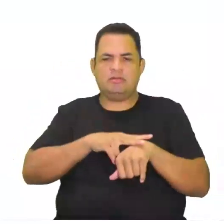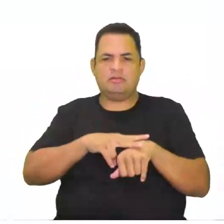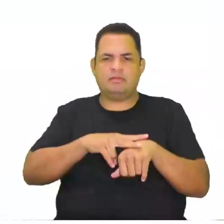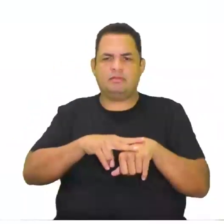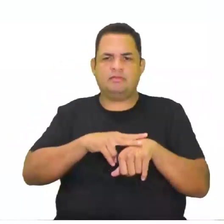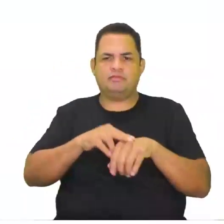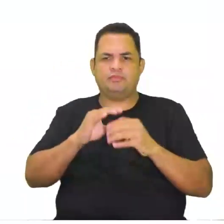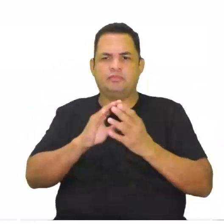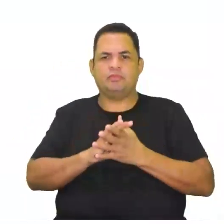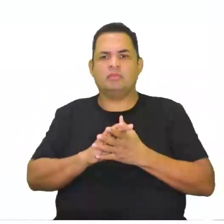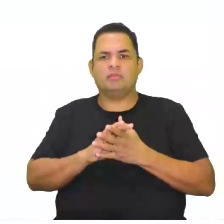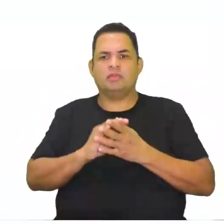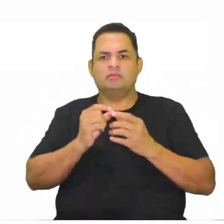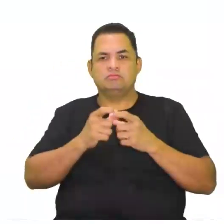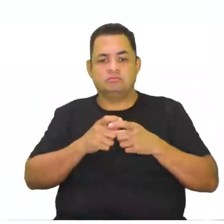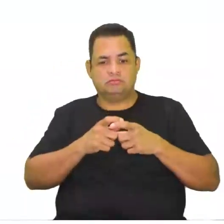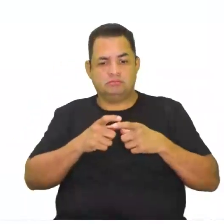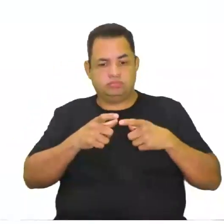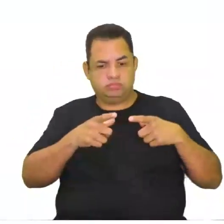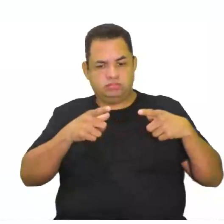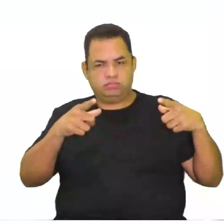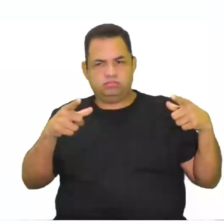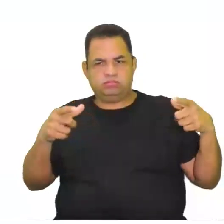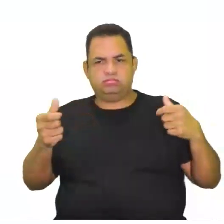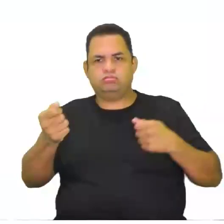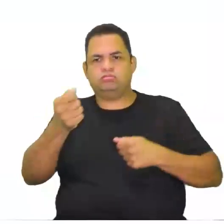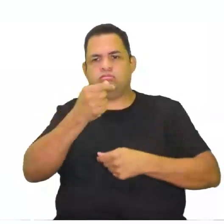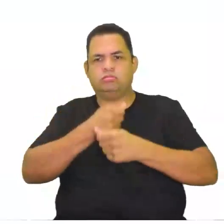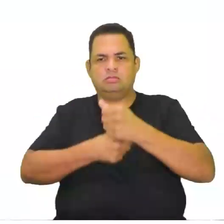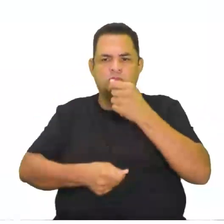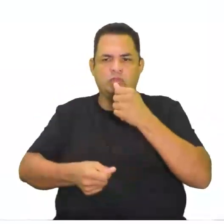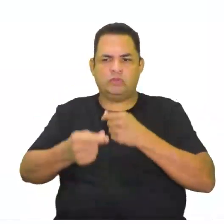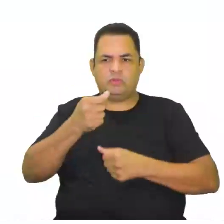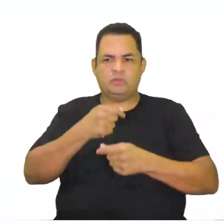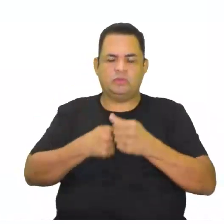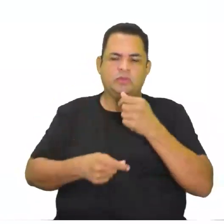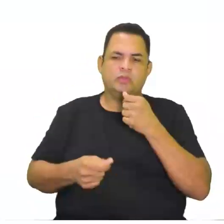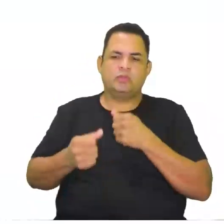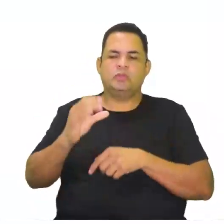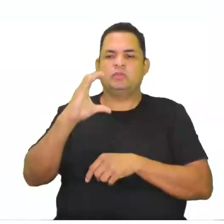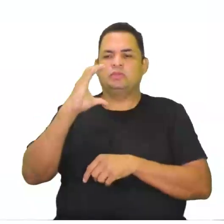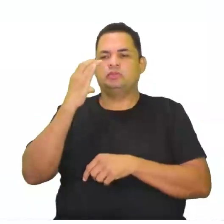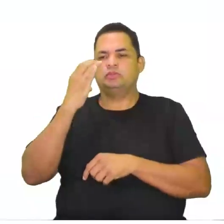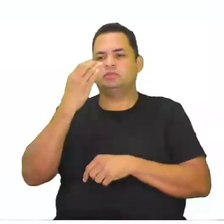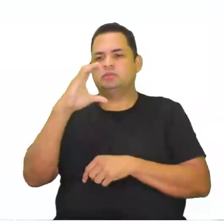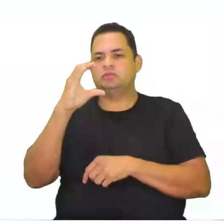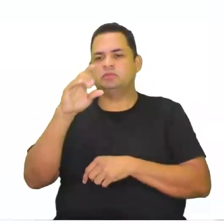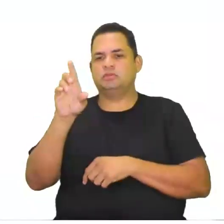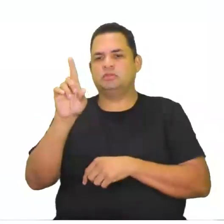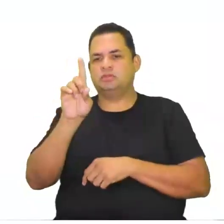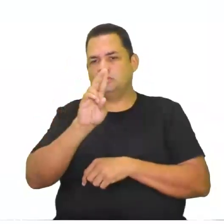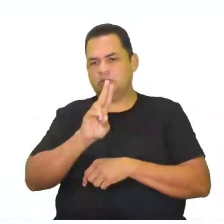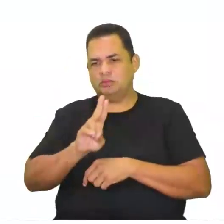são crescimento econômico, ou seja, a ciência sendo utilizada para o desenvolvimento